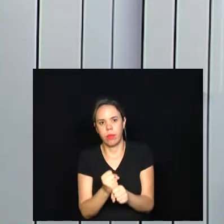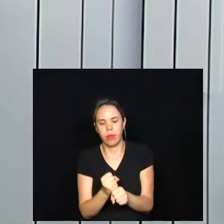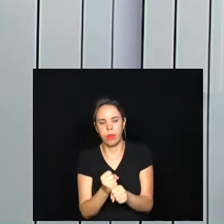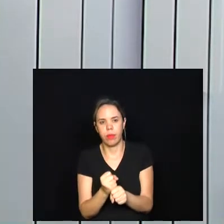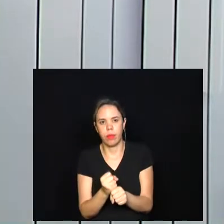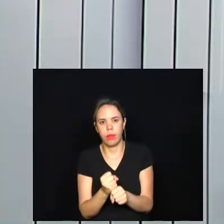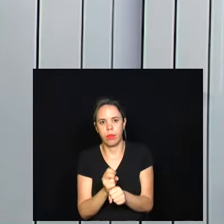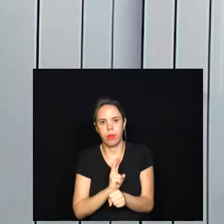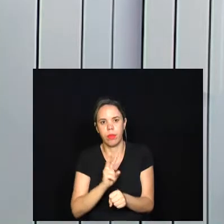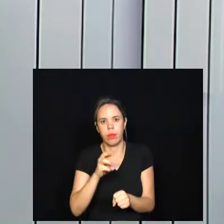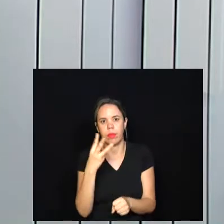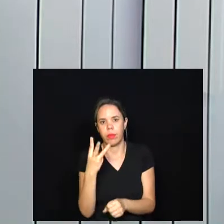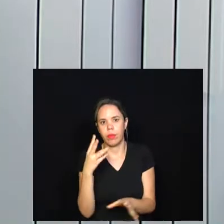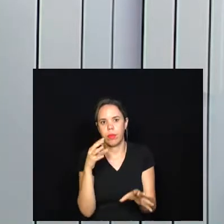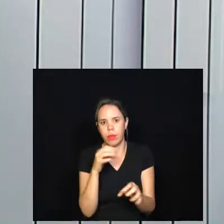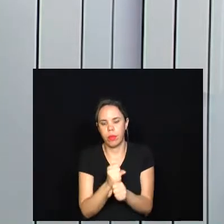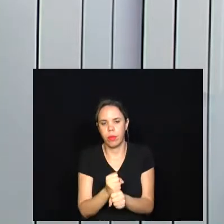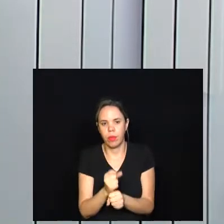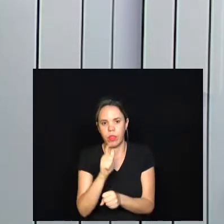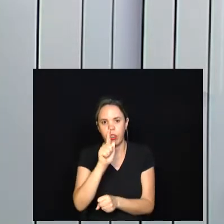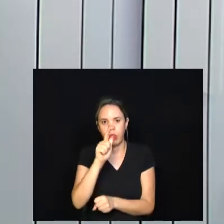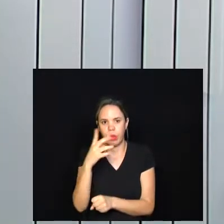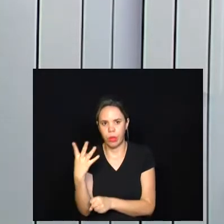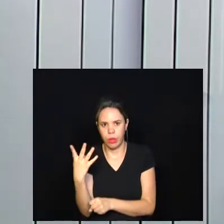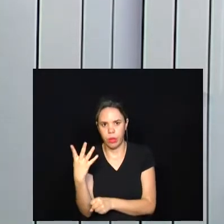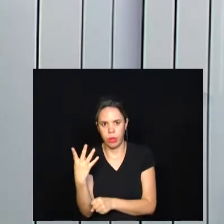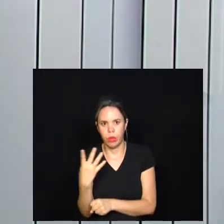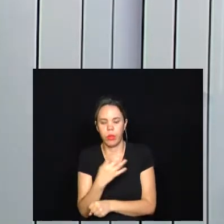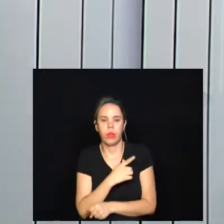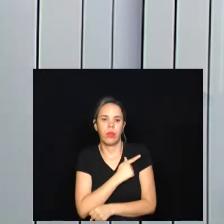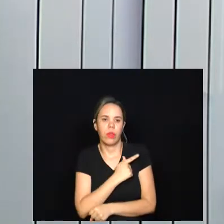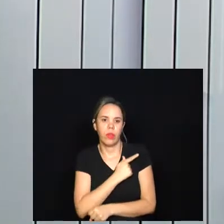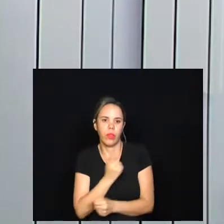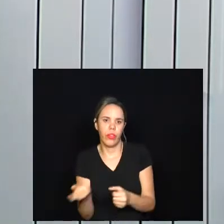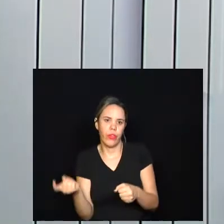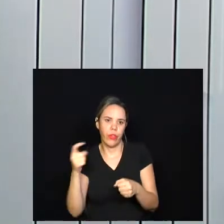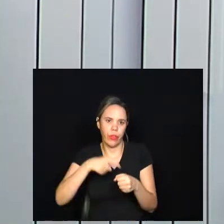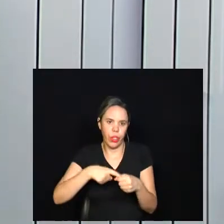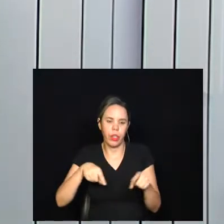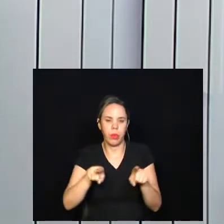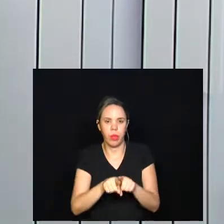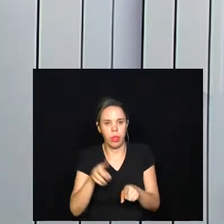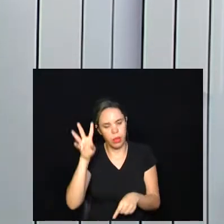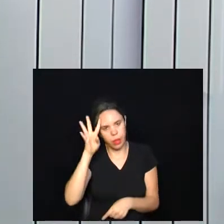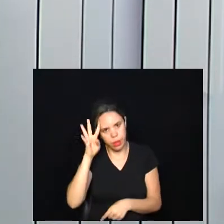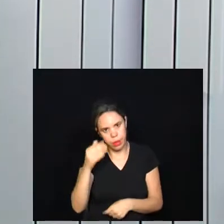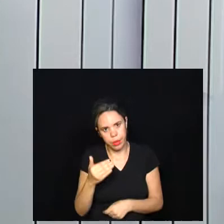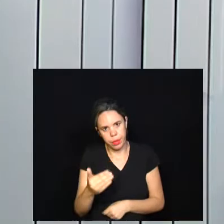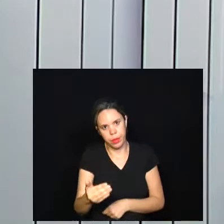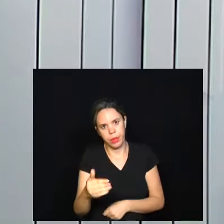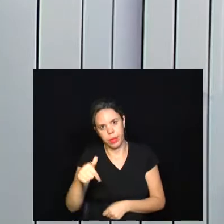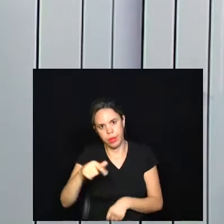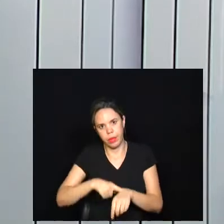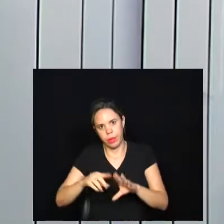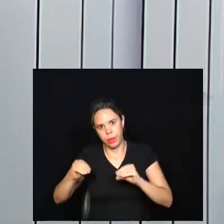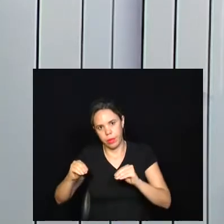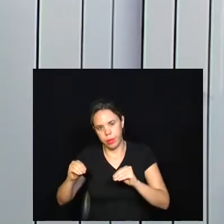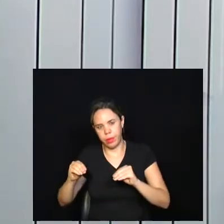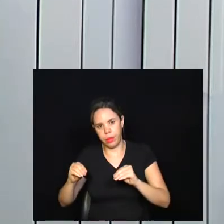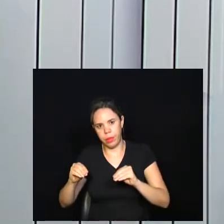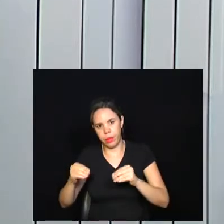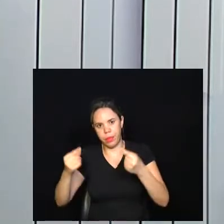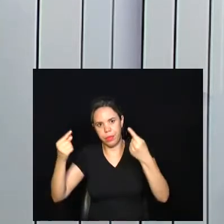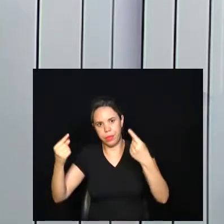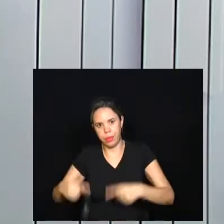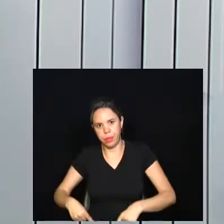mas segue a 3 pontos do G4. O Bugre volta a campo também na quarta-feira, às 7h da noite,